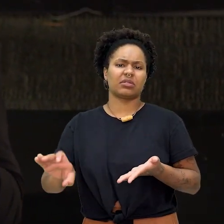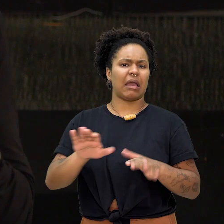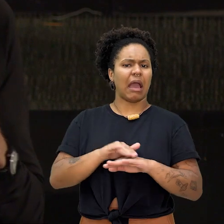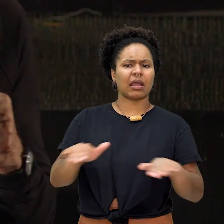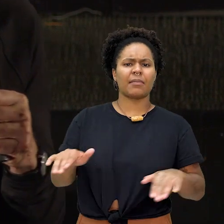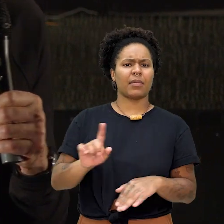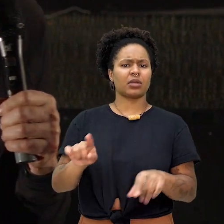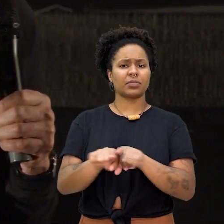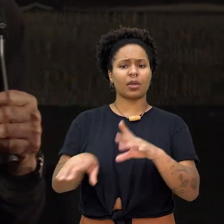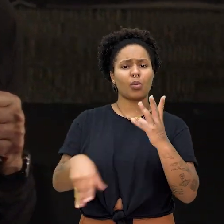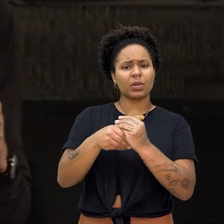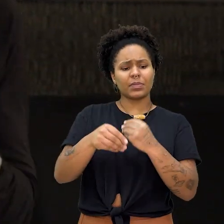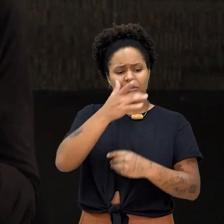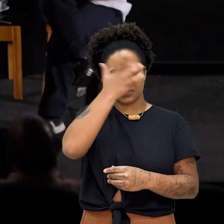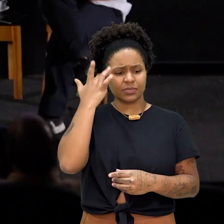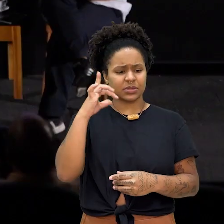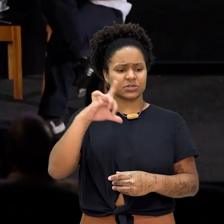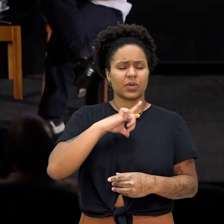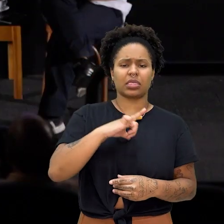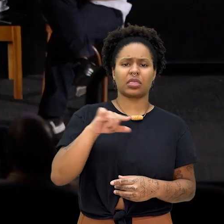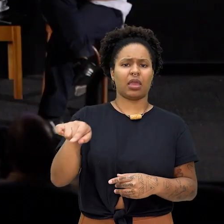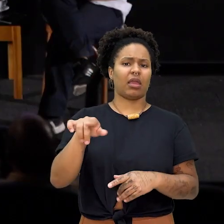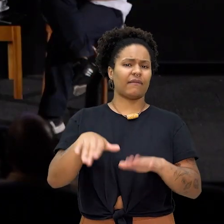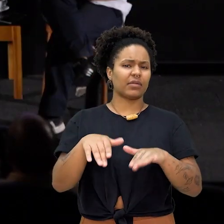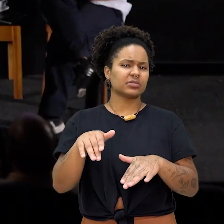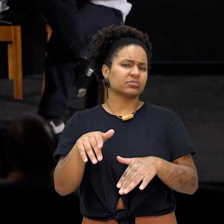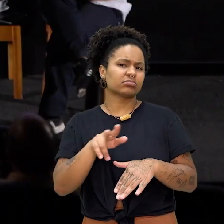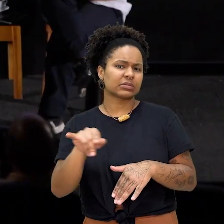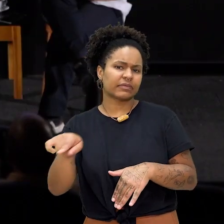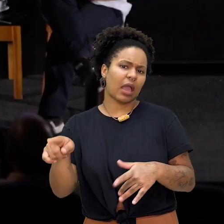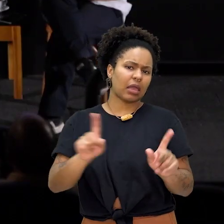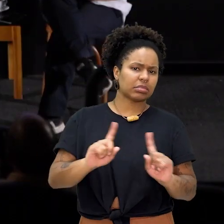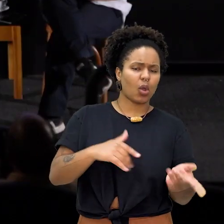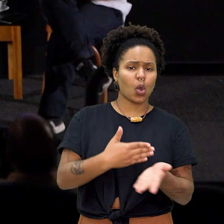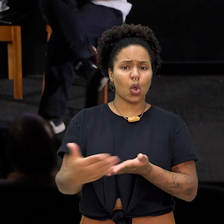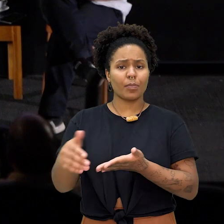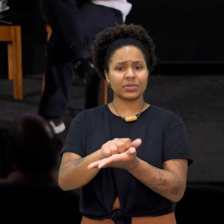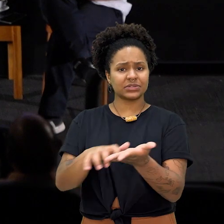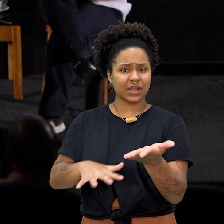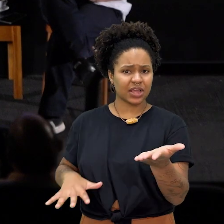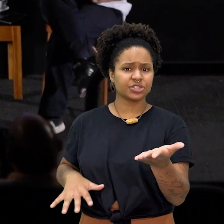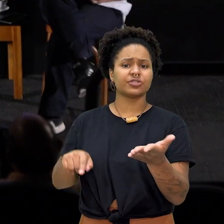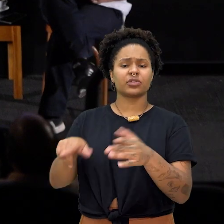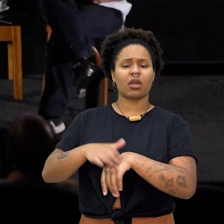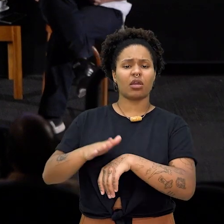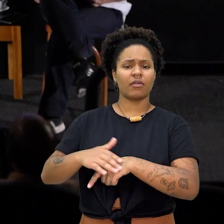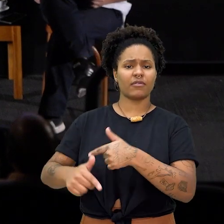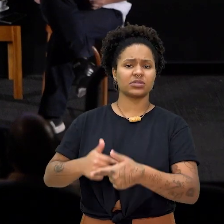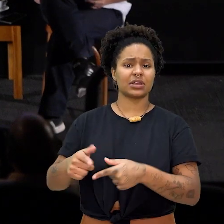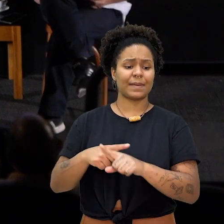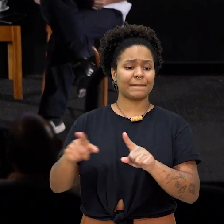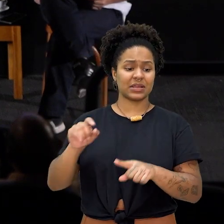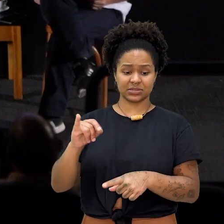direito de receber tal complemento, e a pessoa está por decidir, vou ou não iniciar essa atividade que vai me render esse tanto,